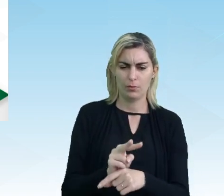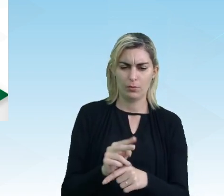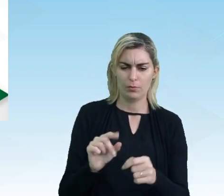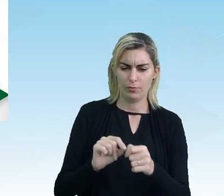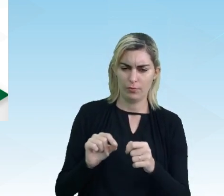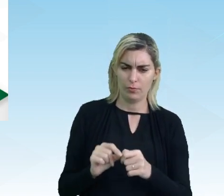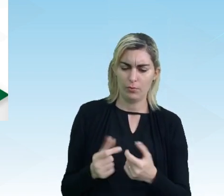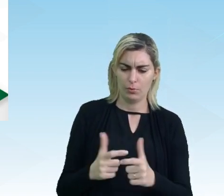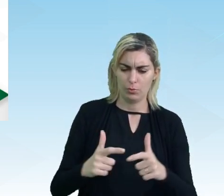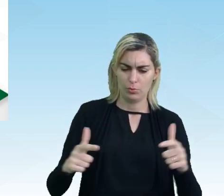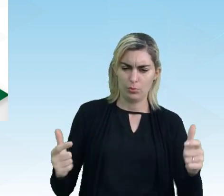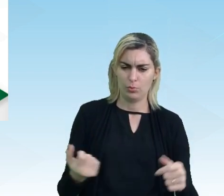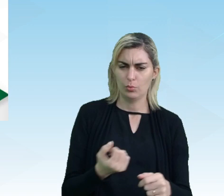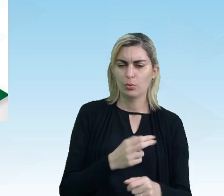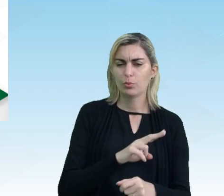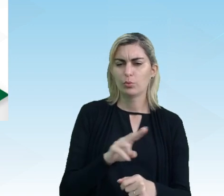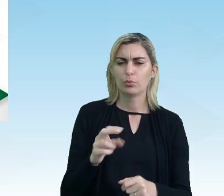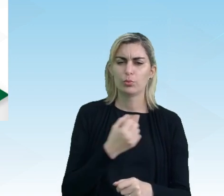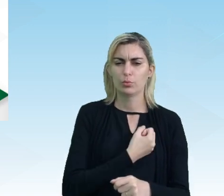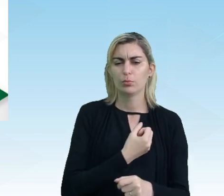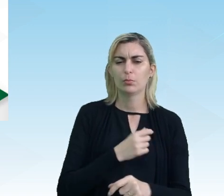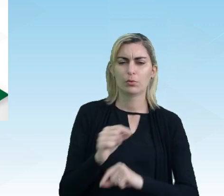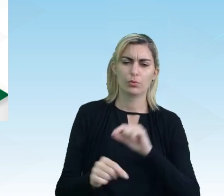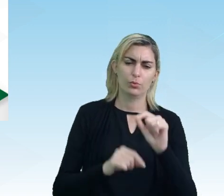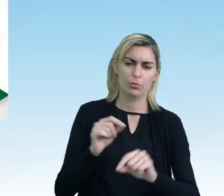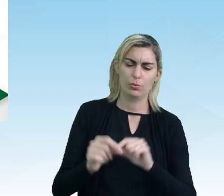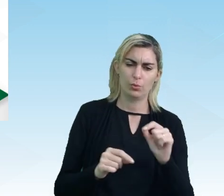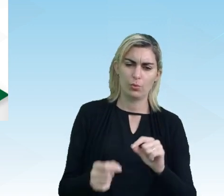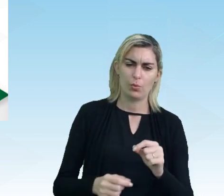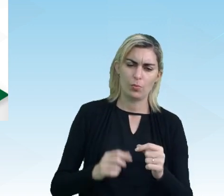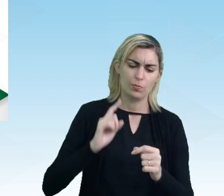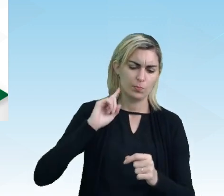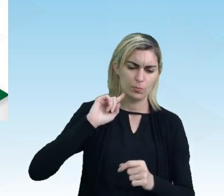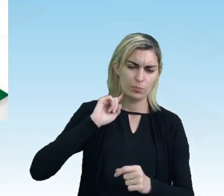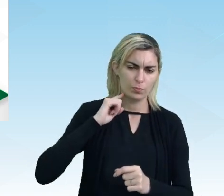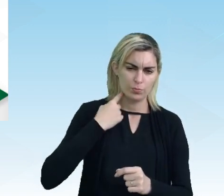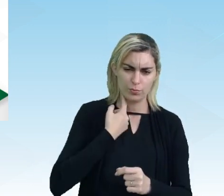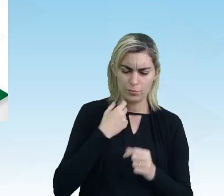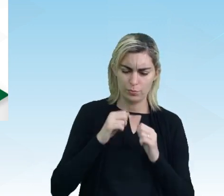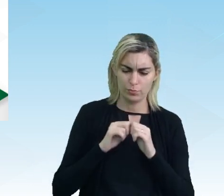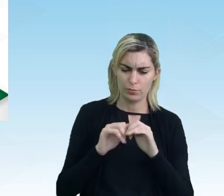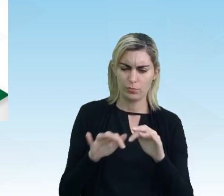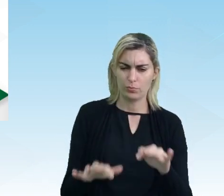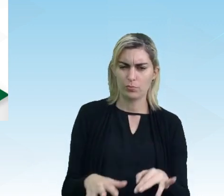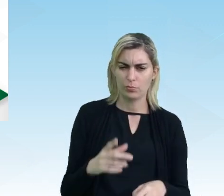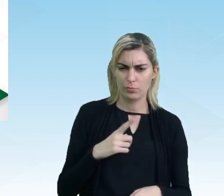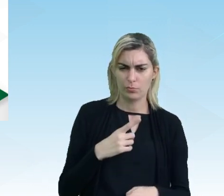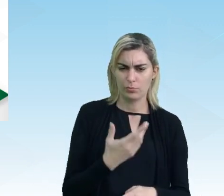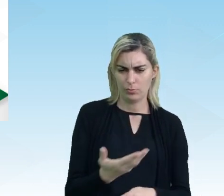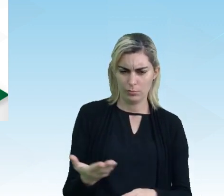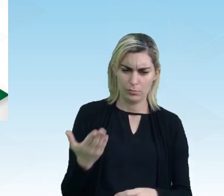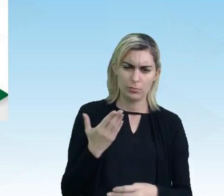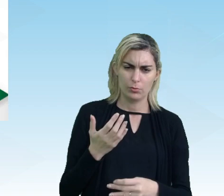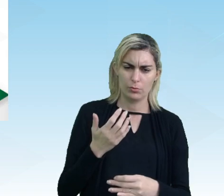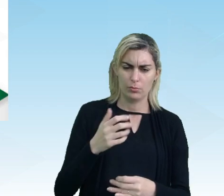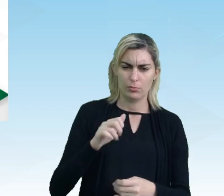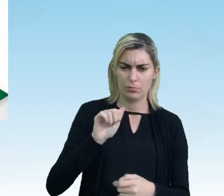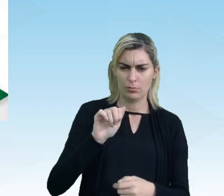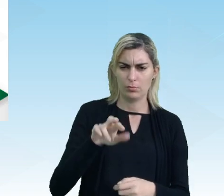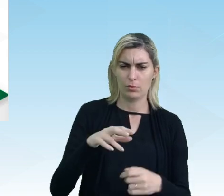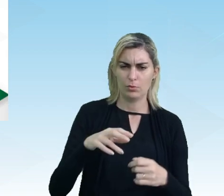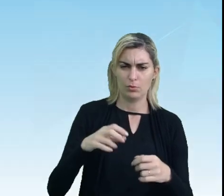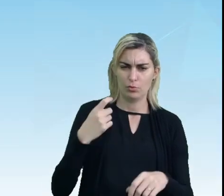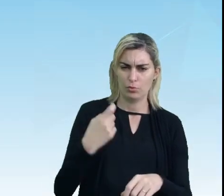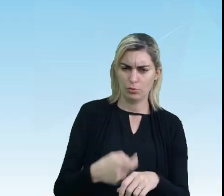produção de um grande número de quê? De volume de poluição, gente. Tanto a atmosférica quanto a dos solos,